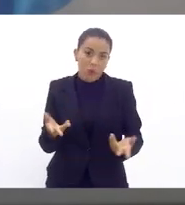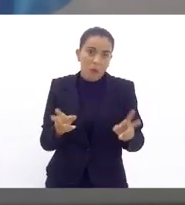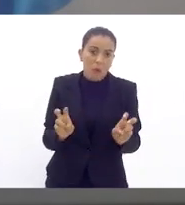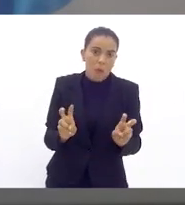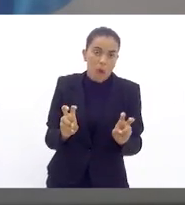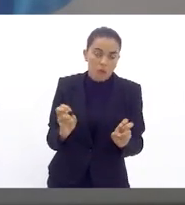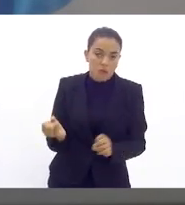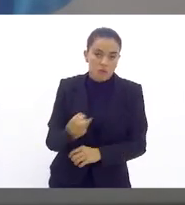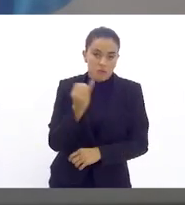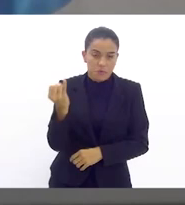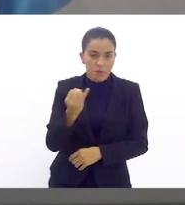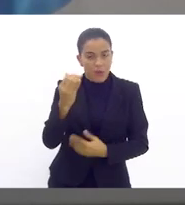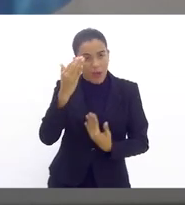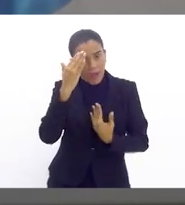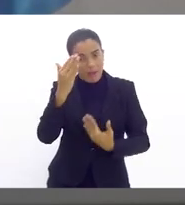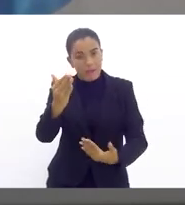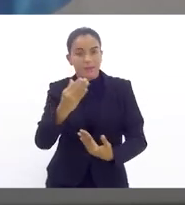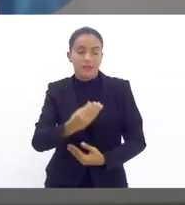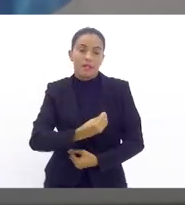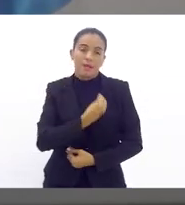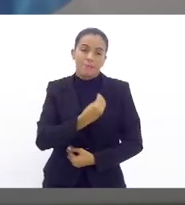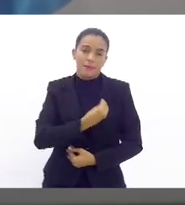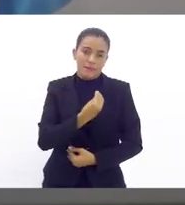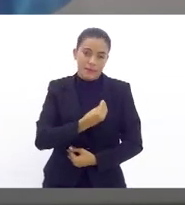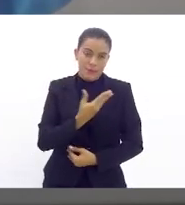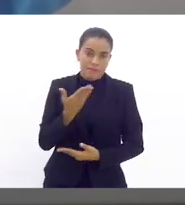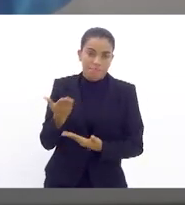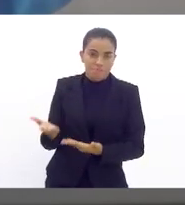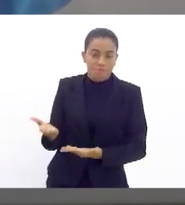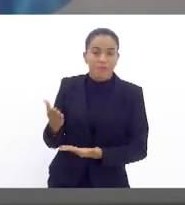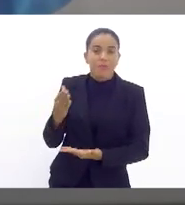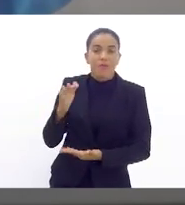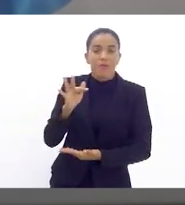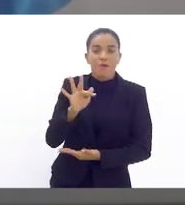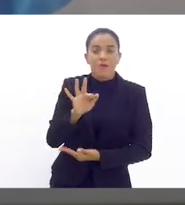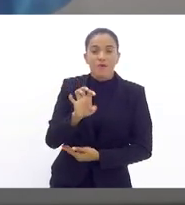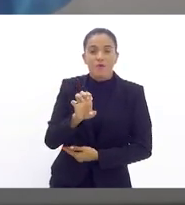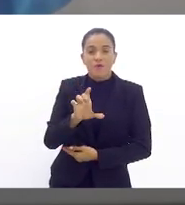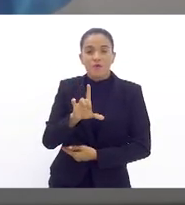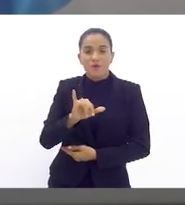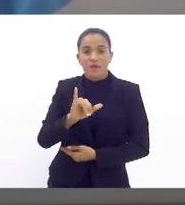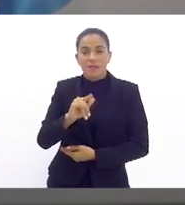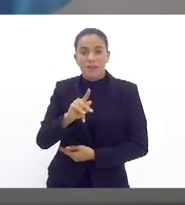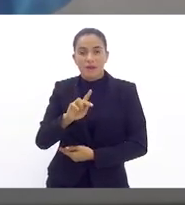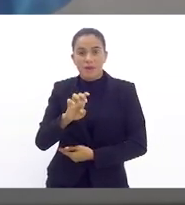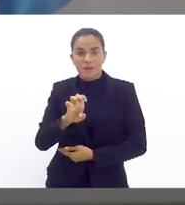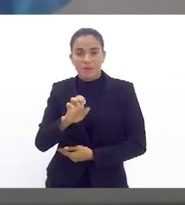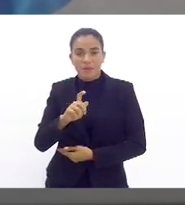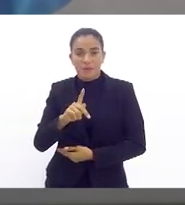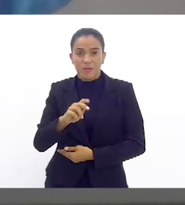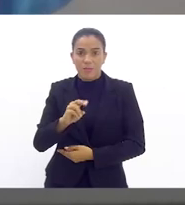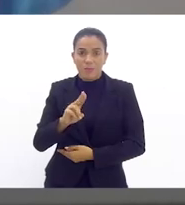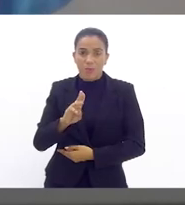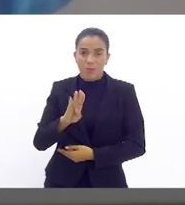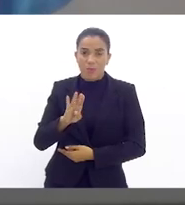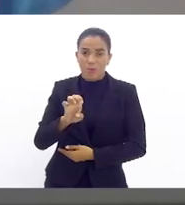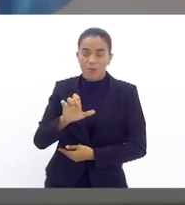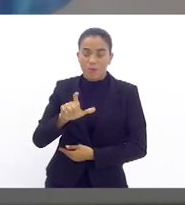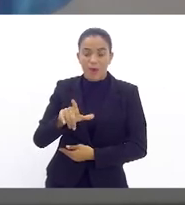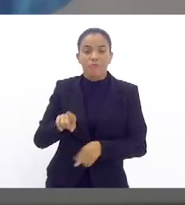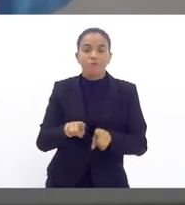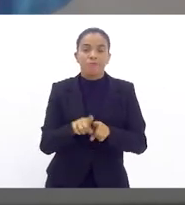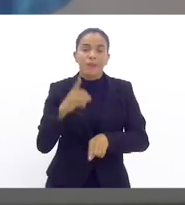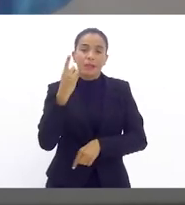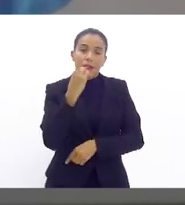de extrema importância. Queria agradecer muito a presença do deputado Felipe Pubel, presidente da Comissão de Combate à Pirataria, delegada e deputada Marta